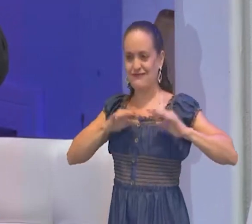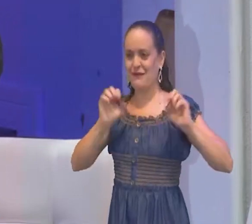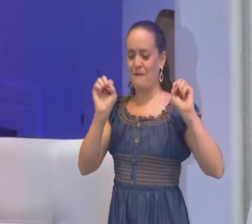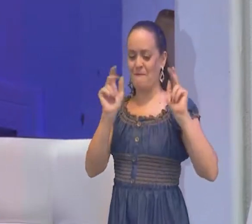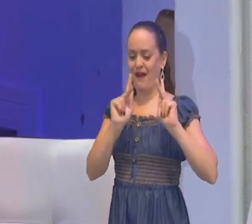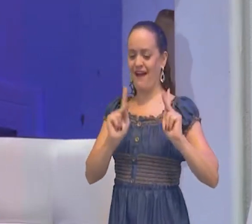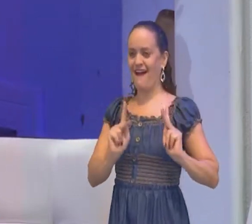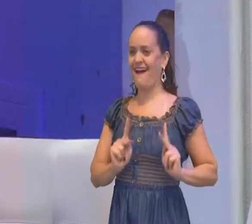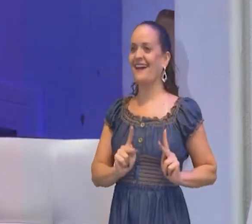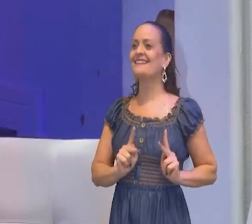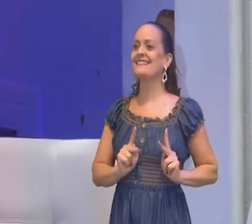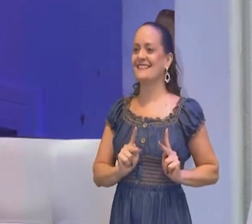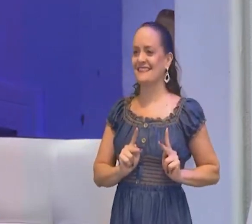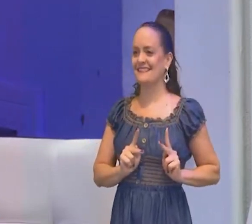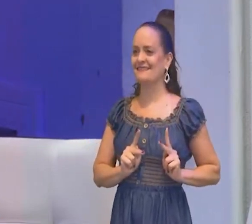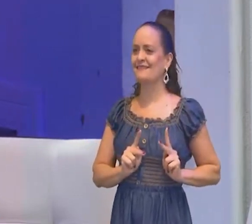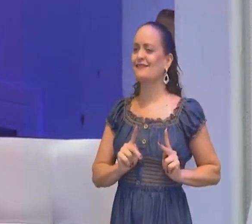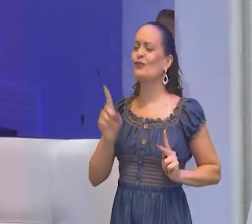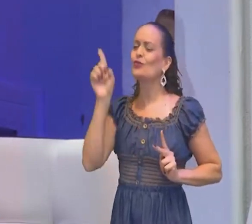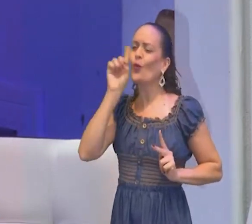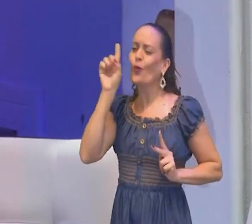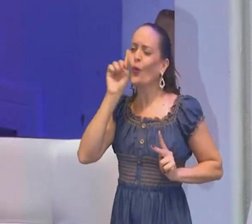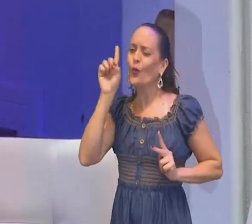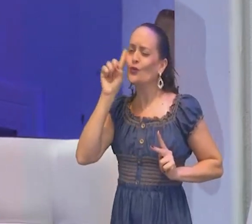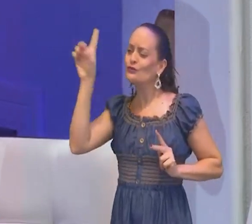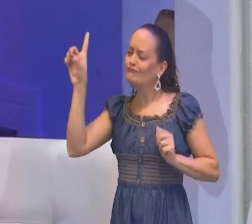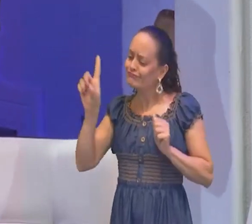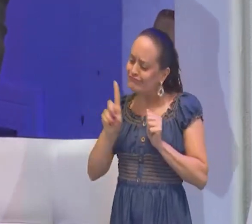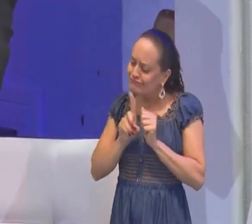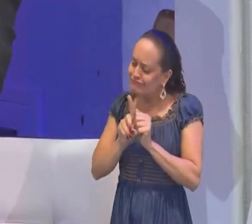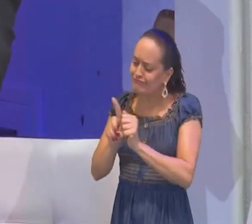Senhor está conosco todos os dias,